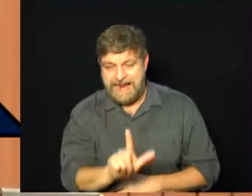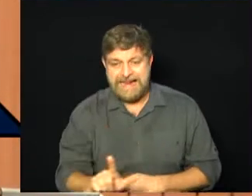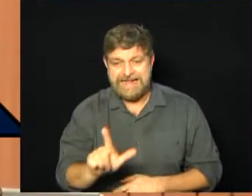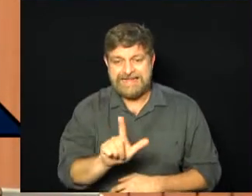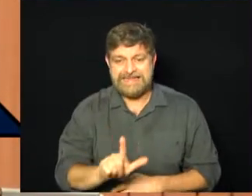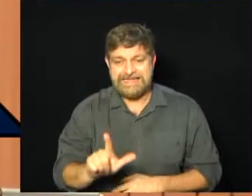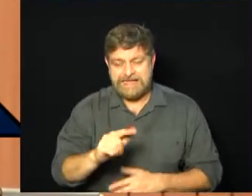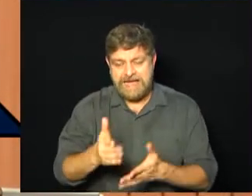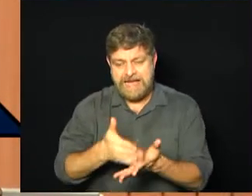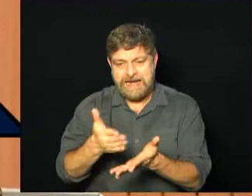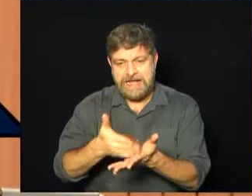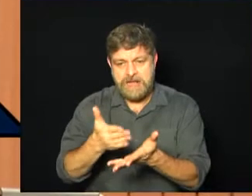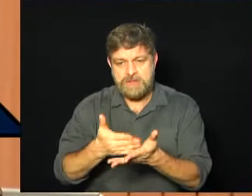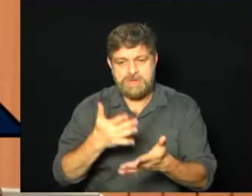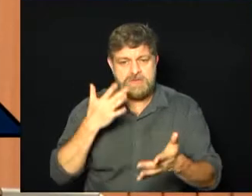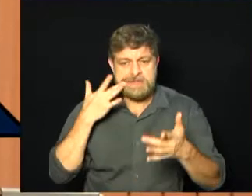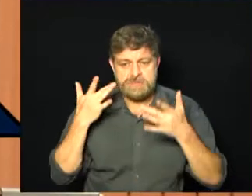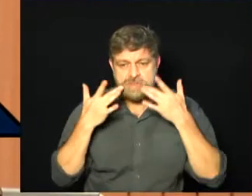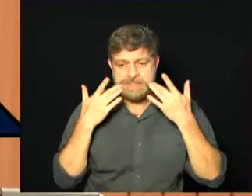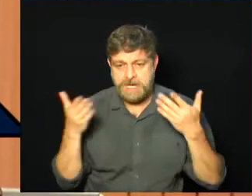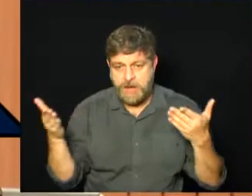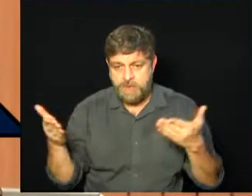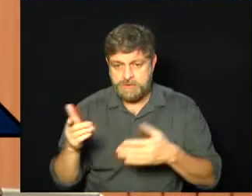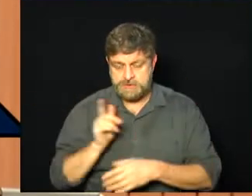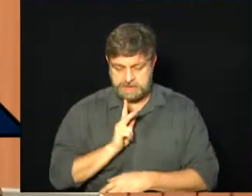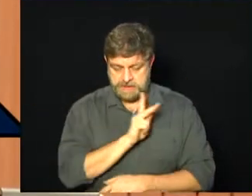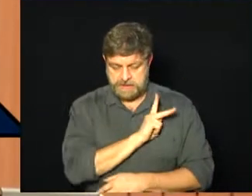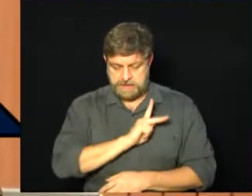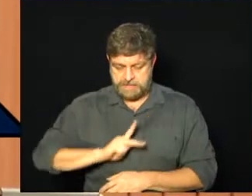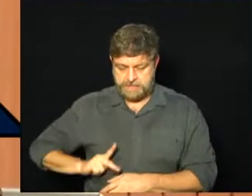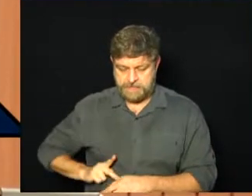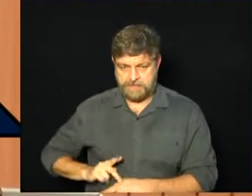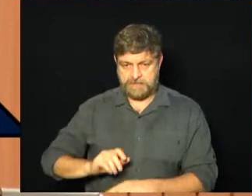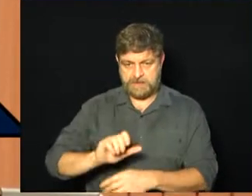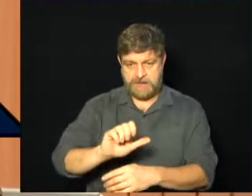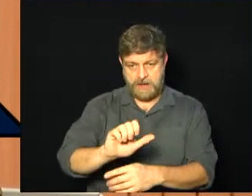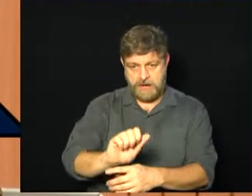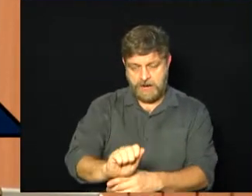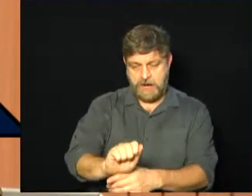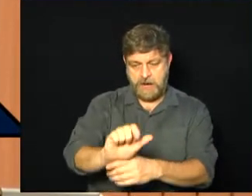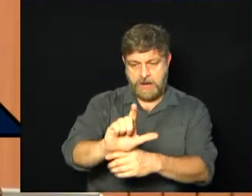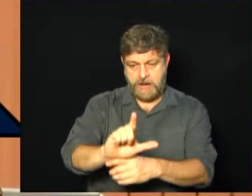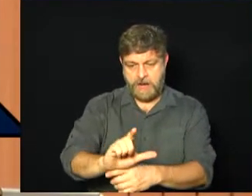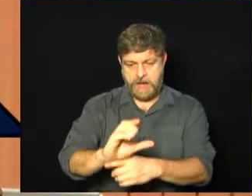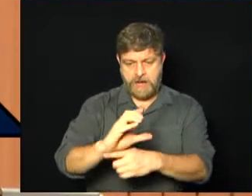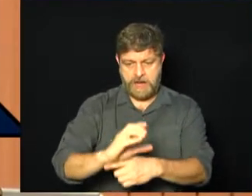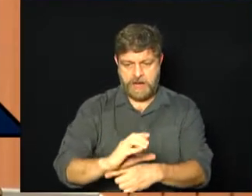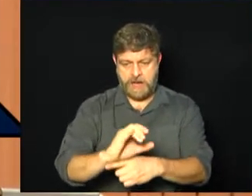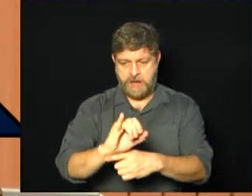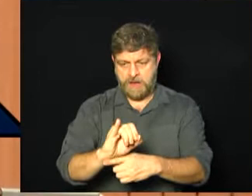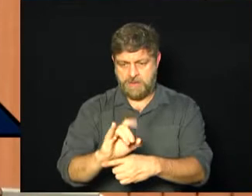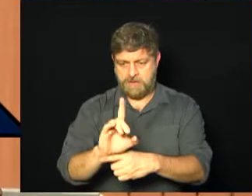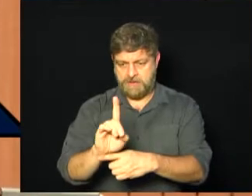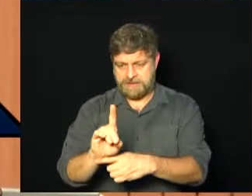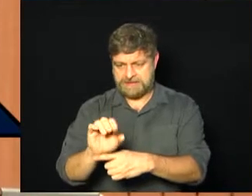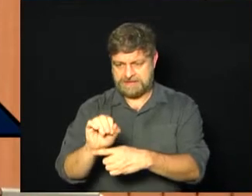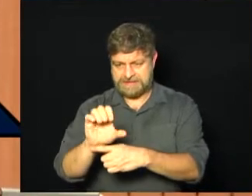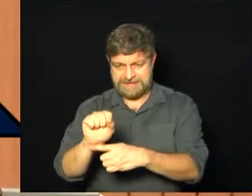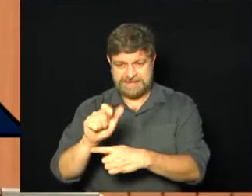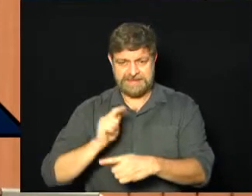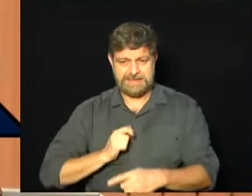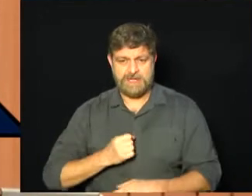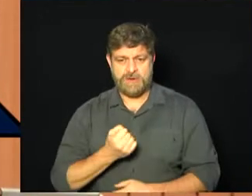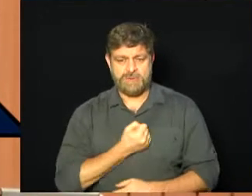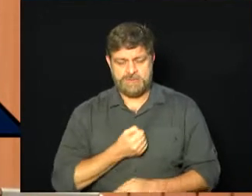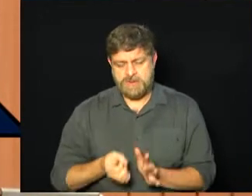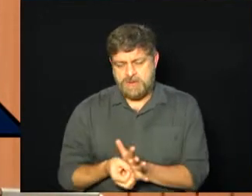entidade hoje, sob a presidência de Alcides Ladislau Acosta, reúne um significativo número de intelectuais que